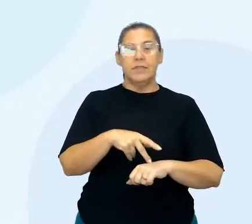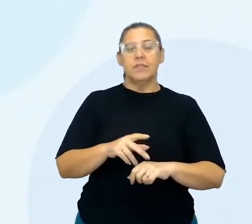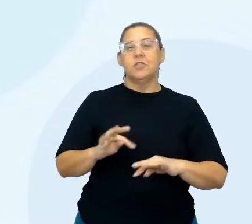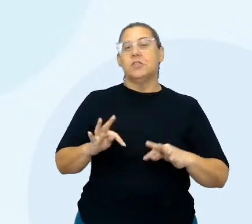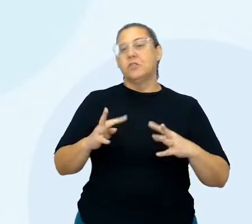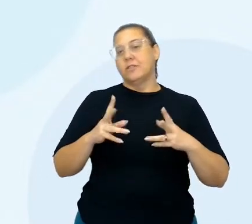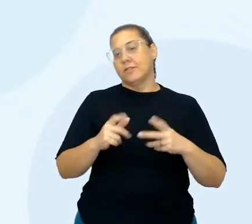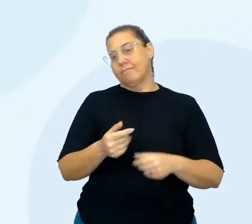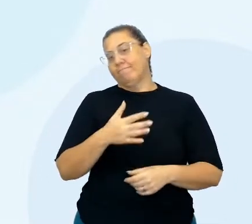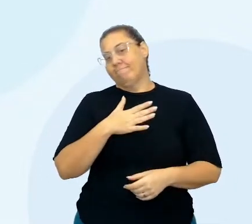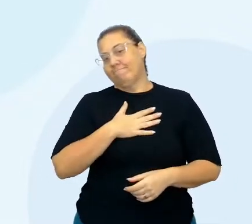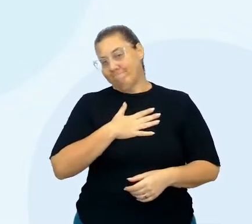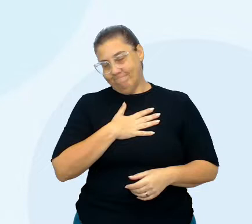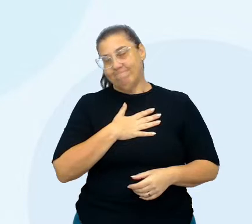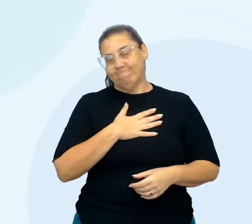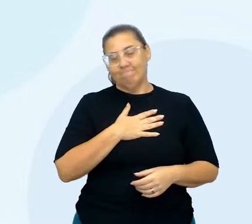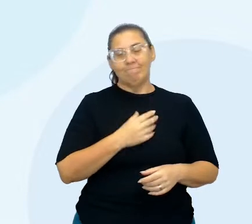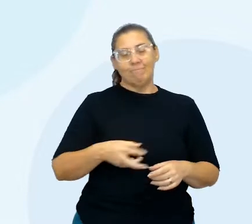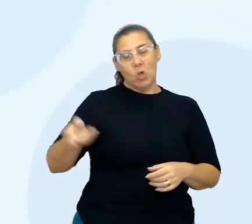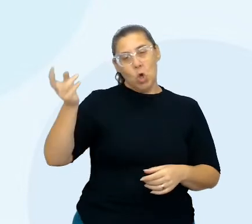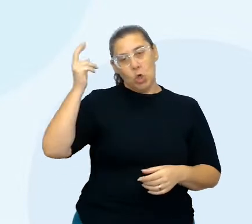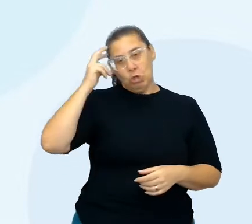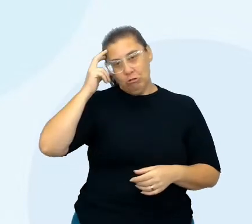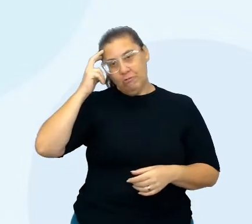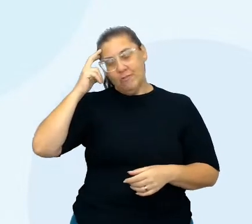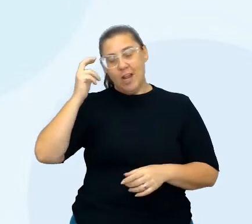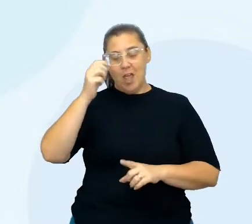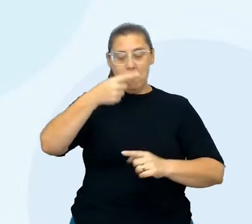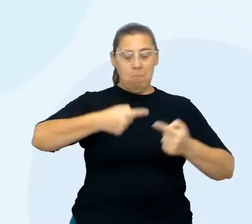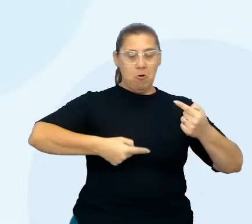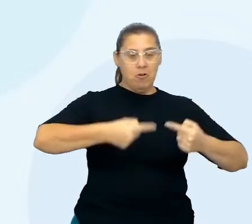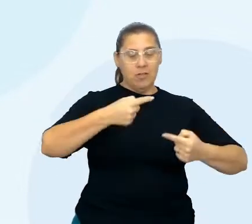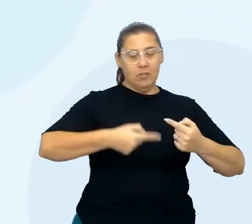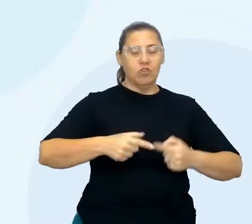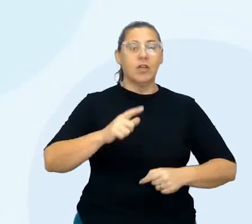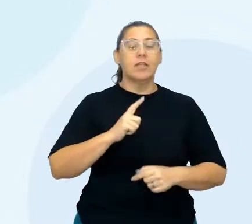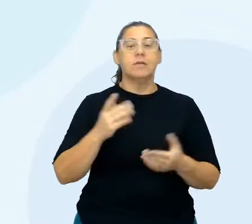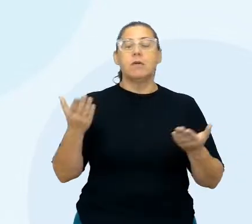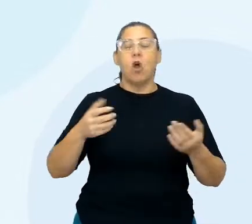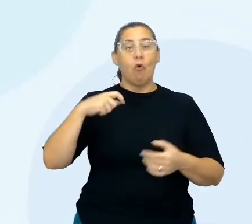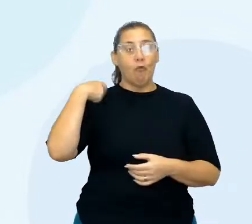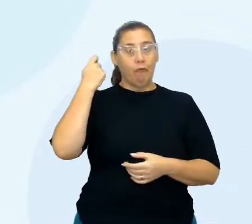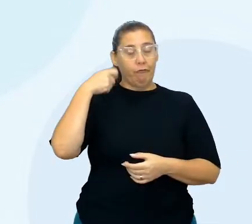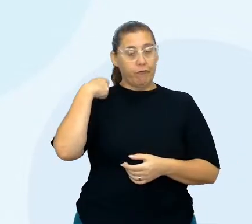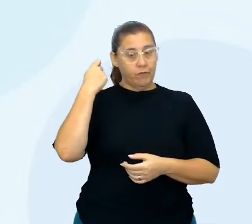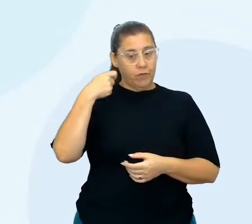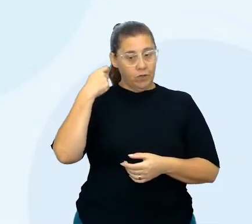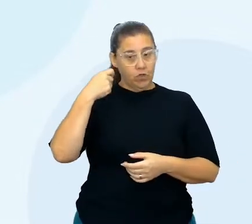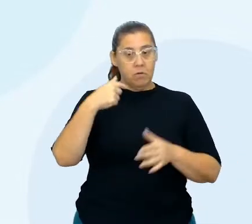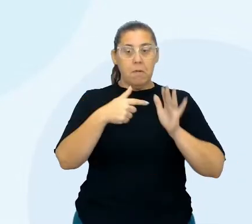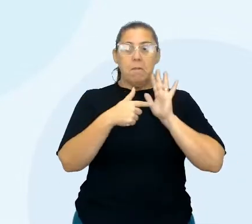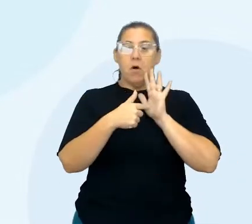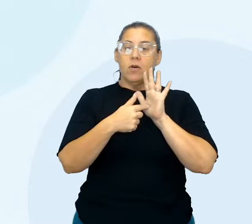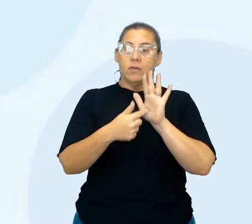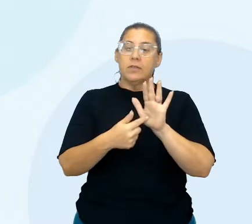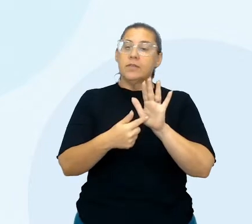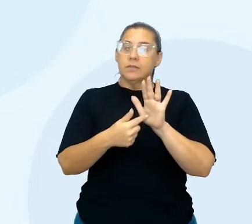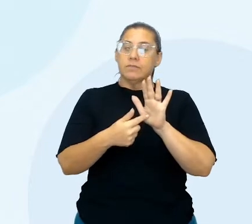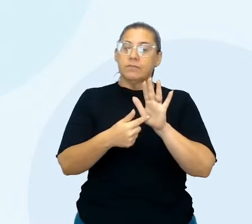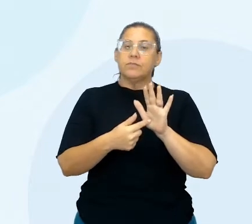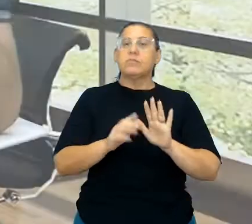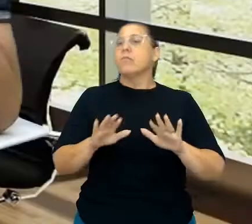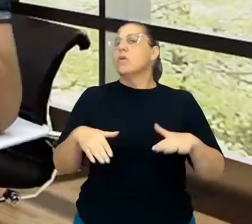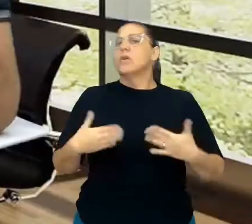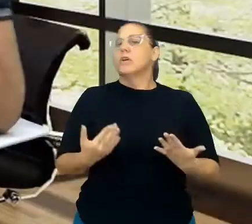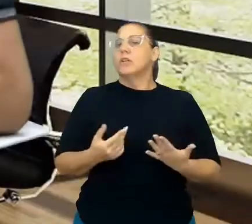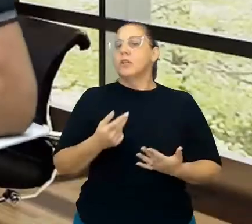origens, da sua questão sociocultural e política, tá certo, gente? Nós temos agora um vídeo para ilustrar um pouquinho sobre essa